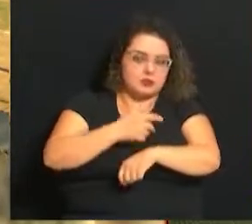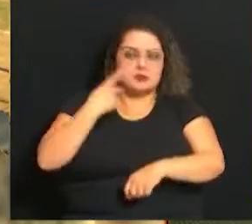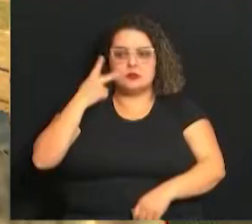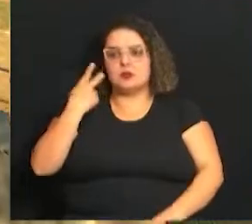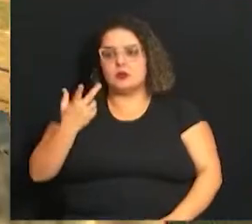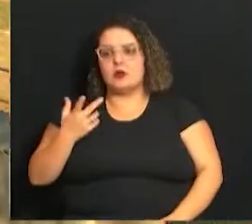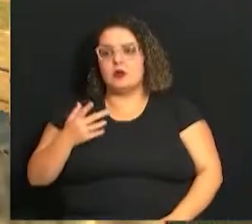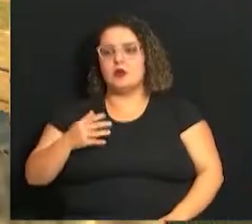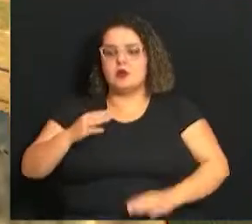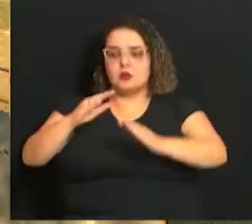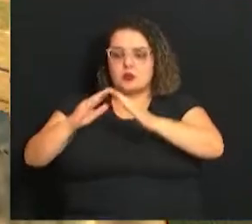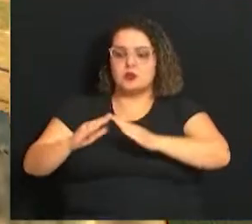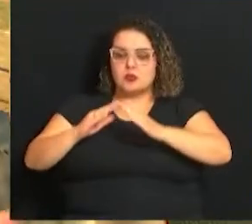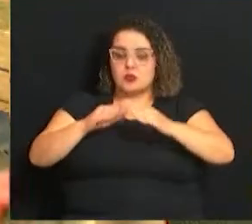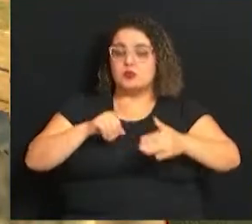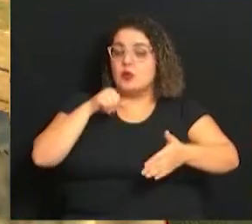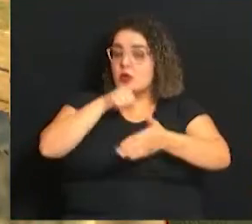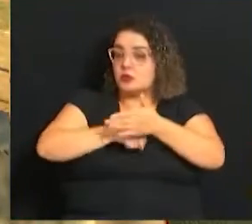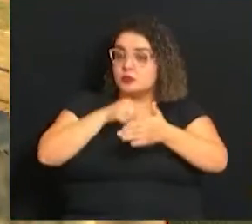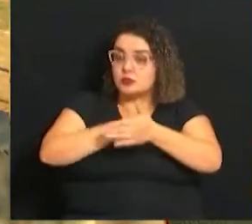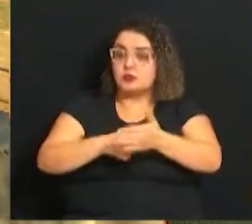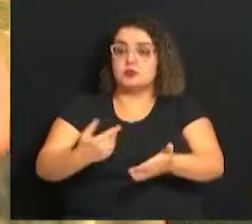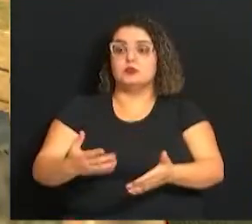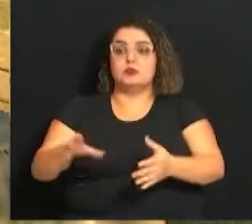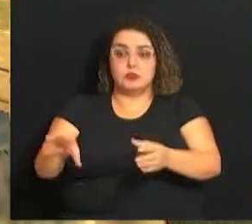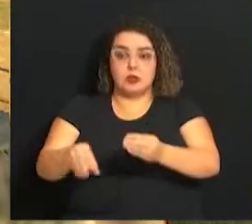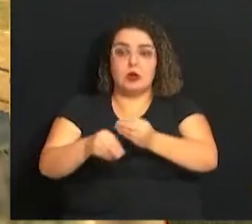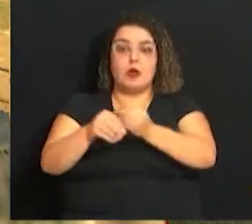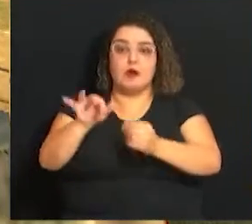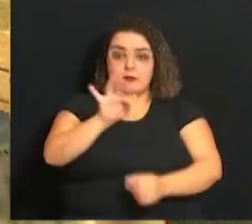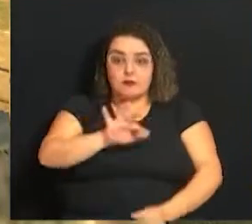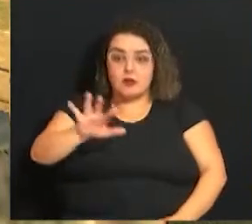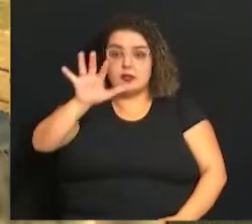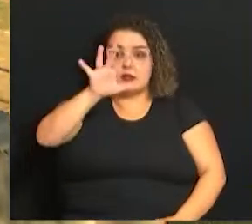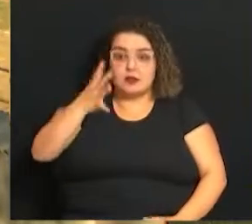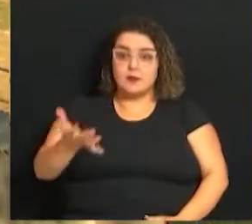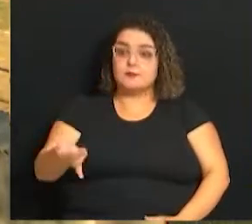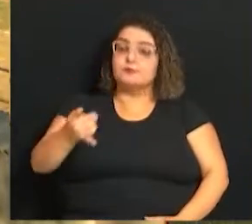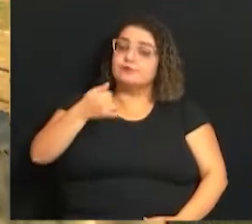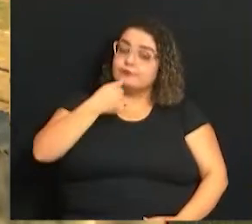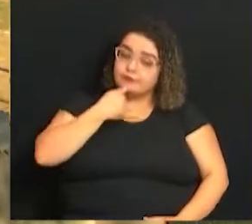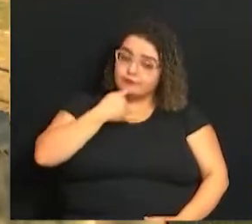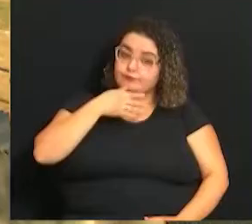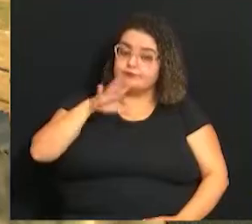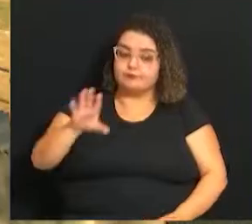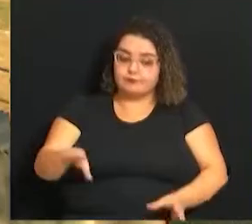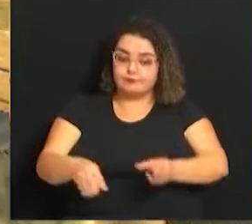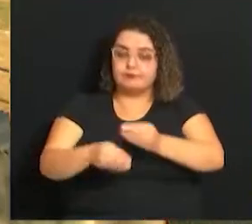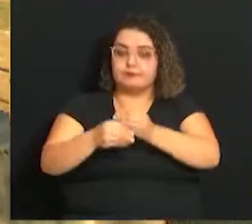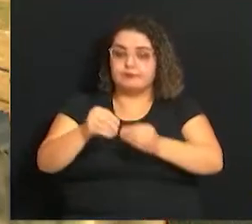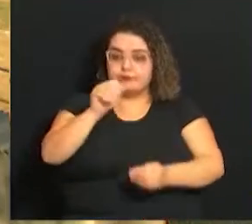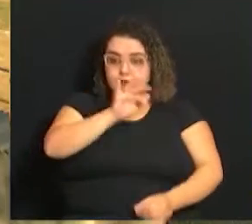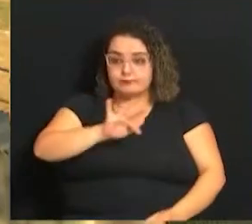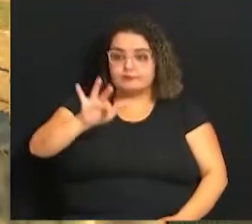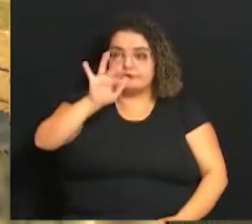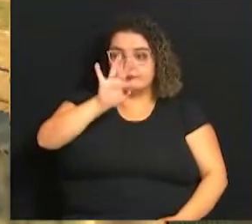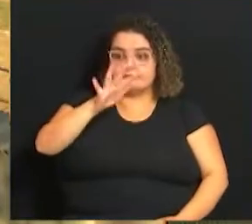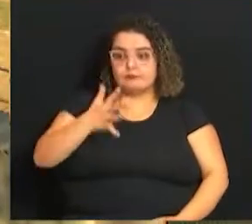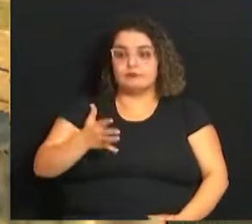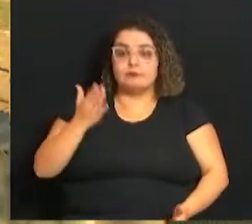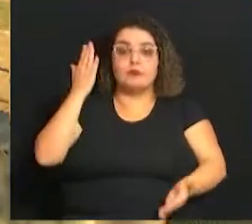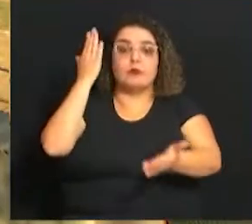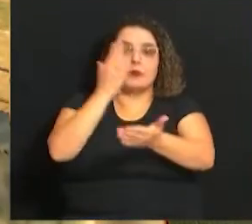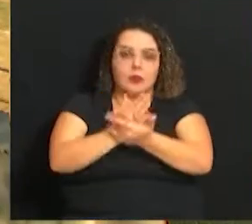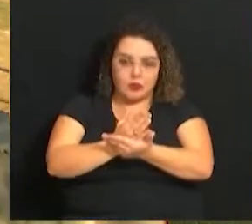antes de ser Vereador conseguimos uma Emenda os moradores conseguiu a luta dos moradores Aqui conseguiu uma Emenda Federal Infelizmente essa emenda